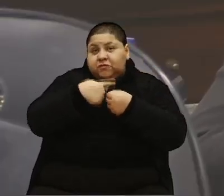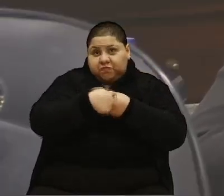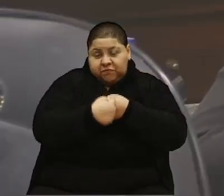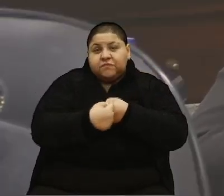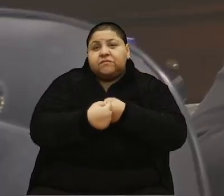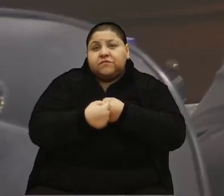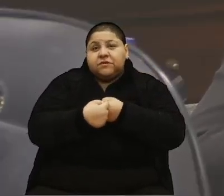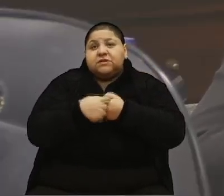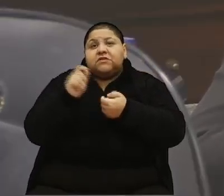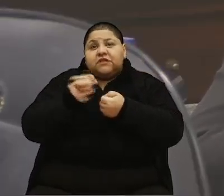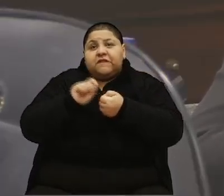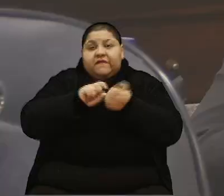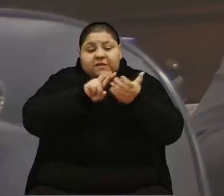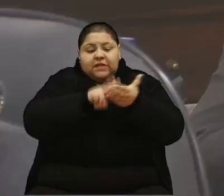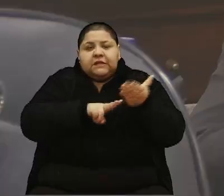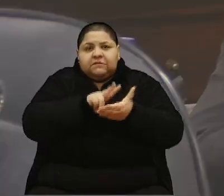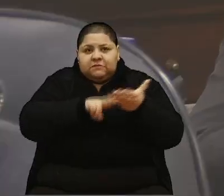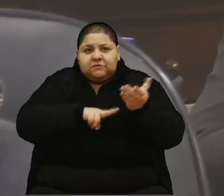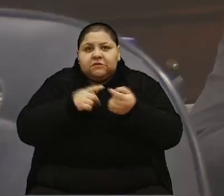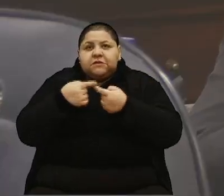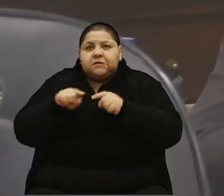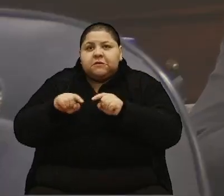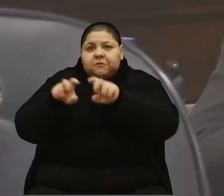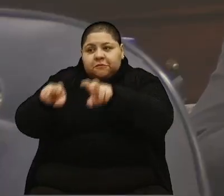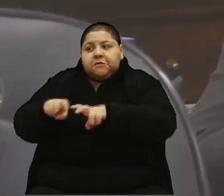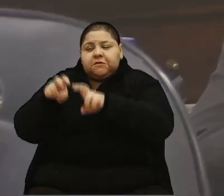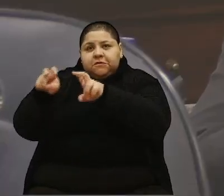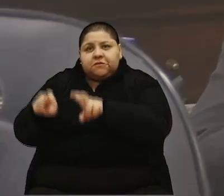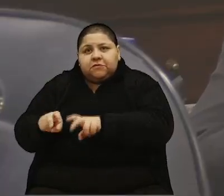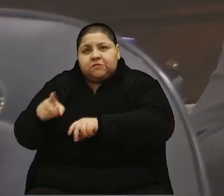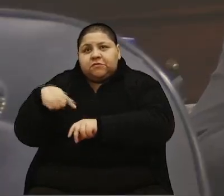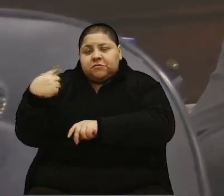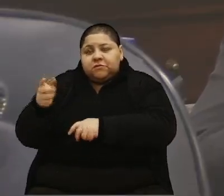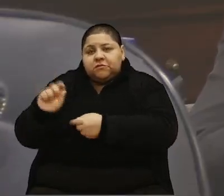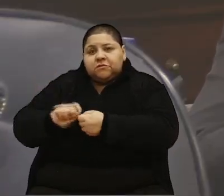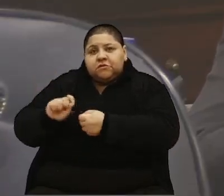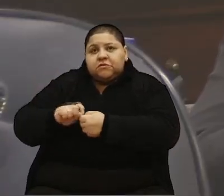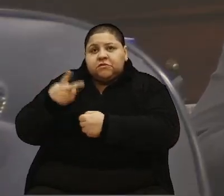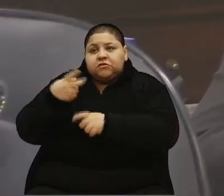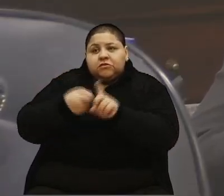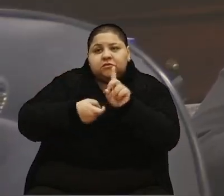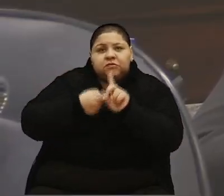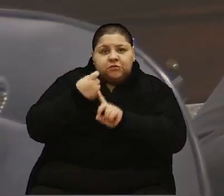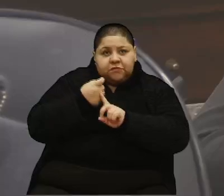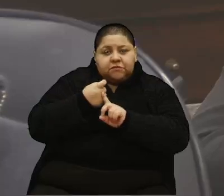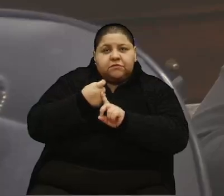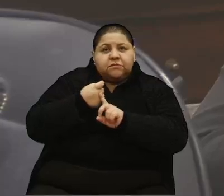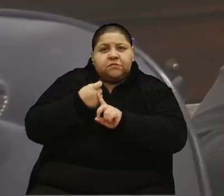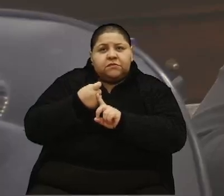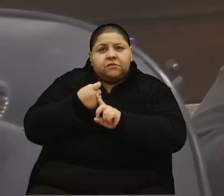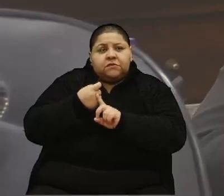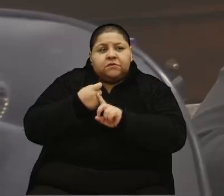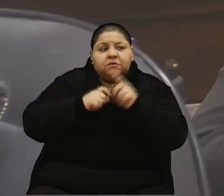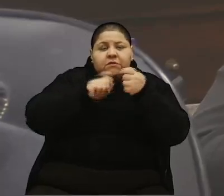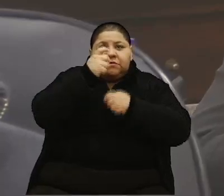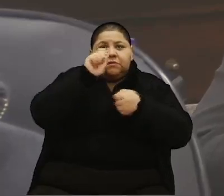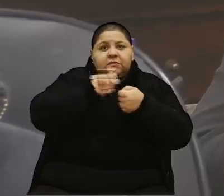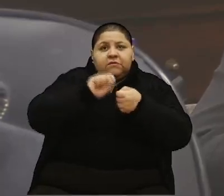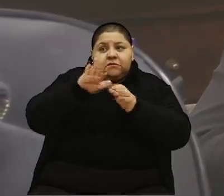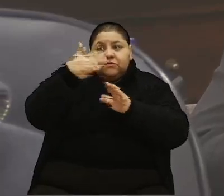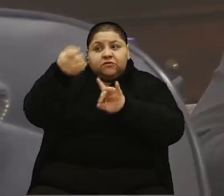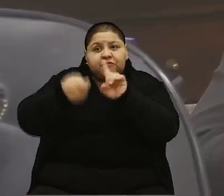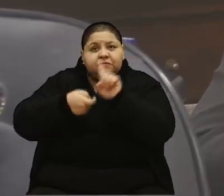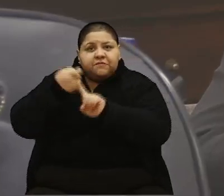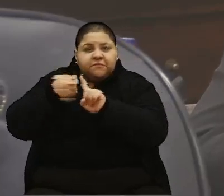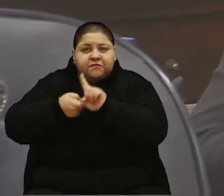que faz a leitura. Mas no interior, a gente faz 2 meses, a empresa faz no próximo mês.